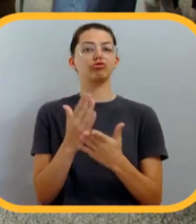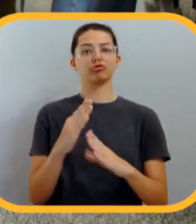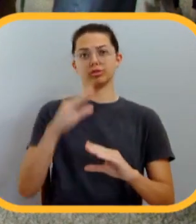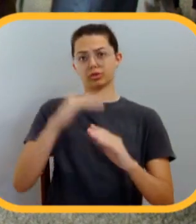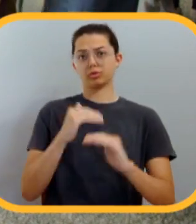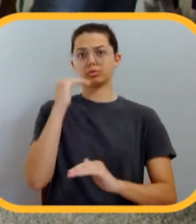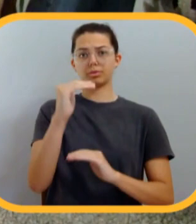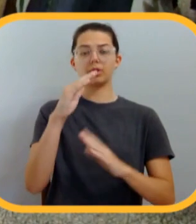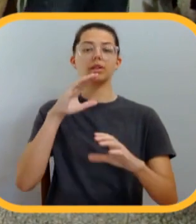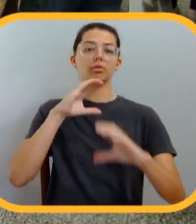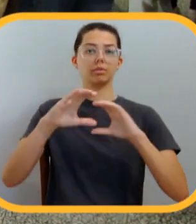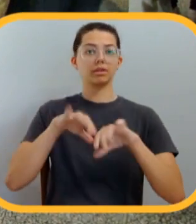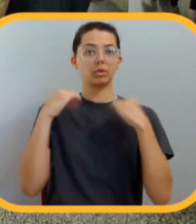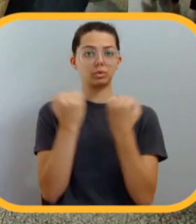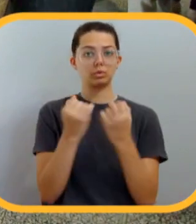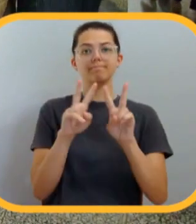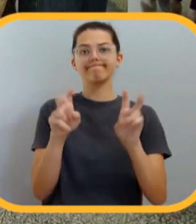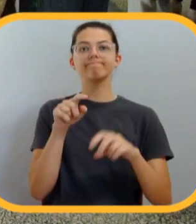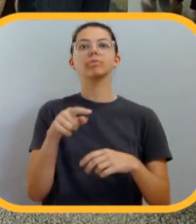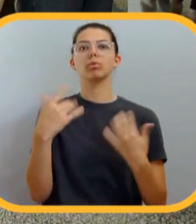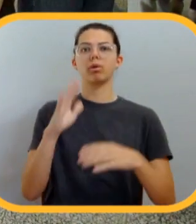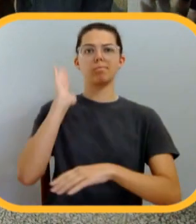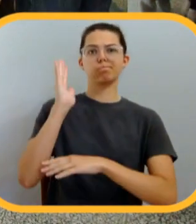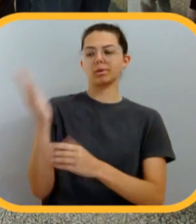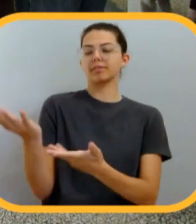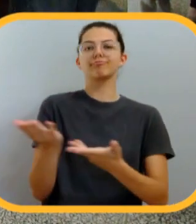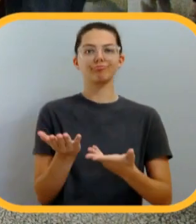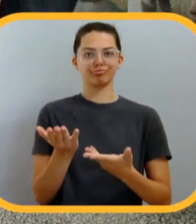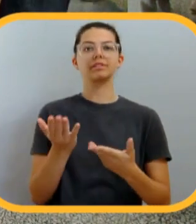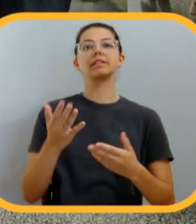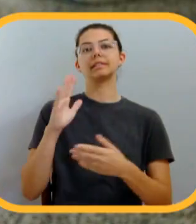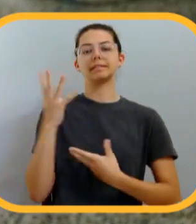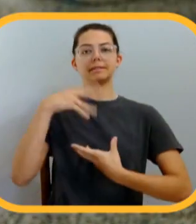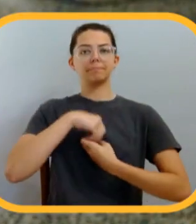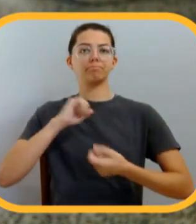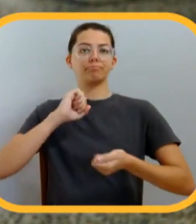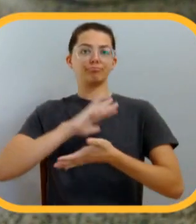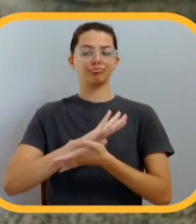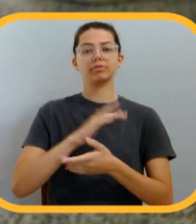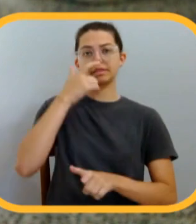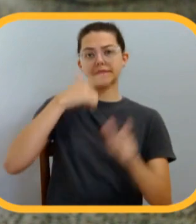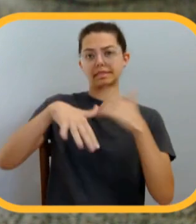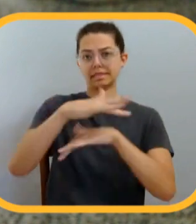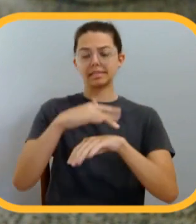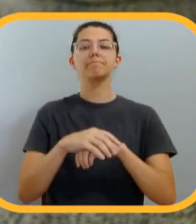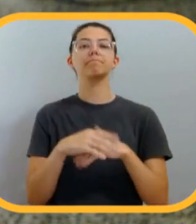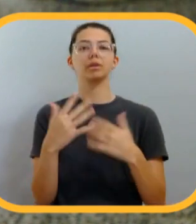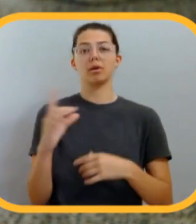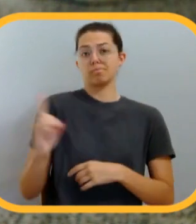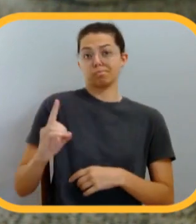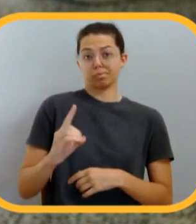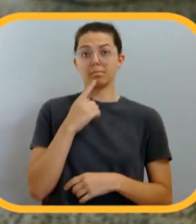de Comunicação Social torna-se anfitriã do Congresso Literacia, Média e Cidadania. Esta sexta edição, promovida pelo